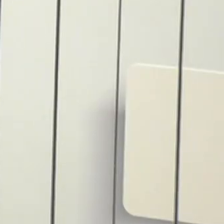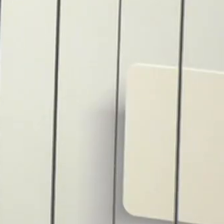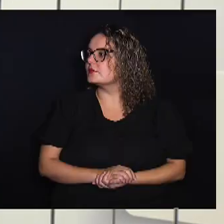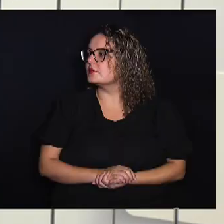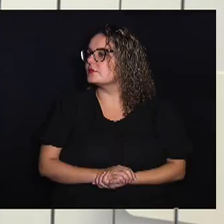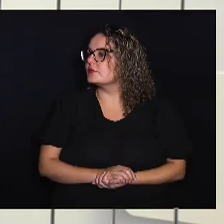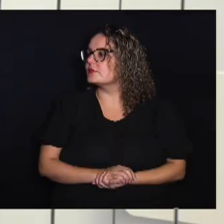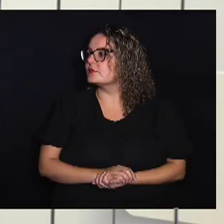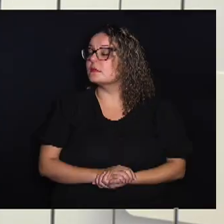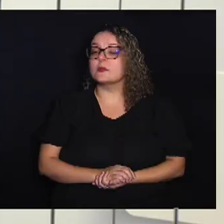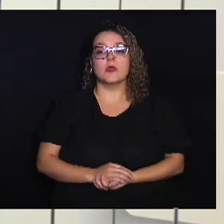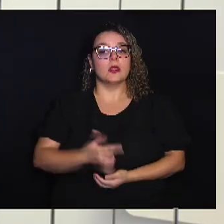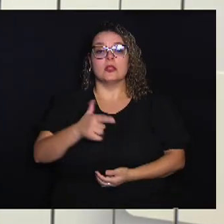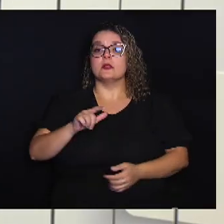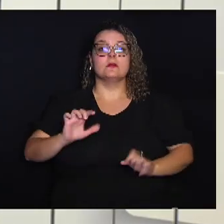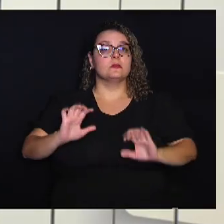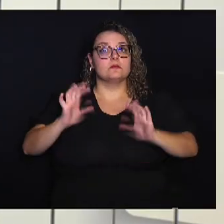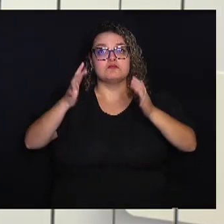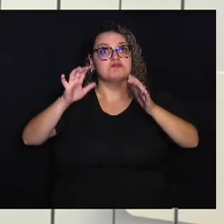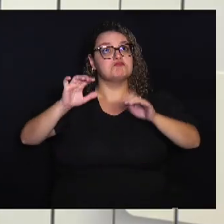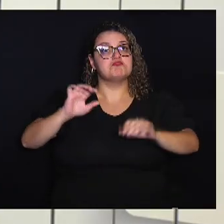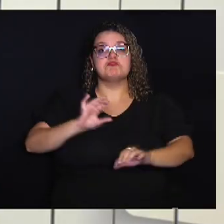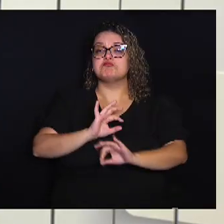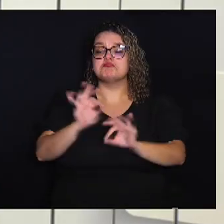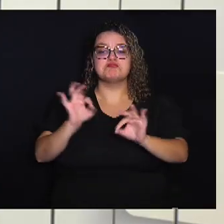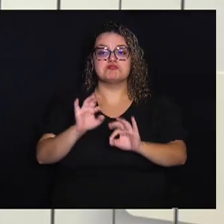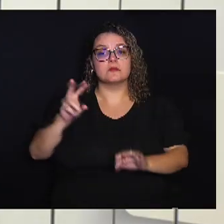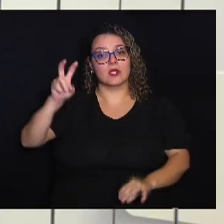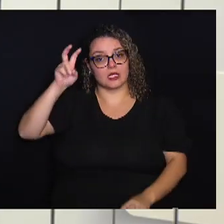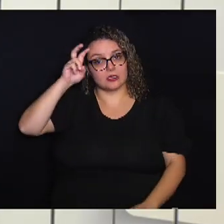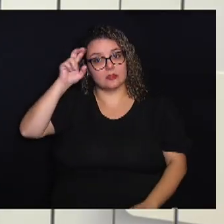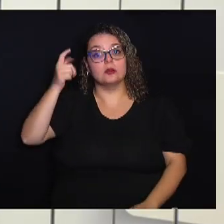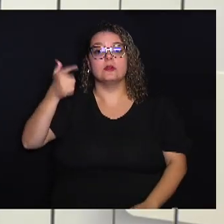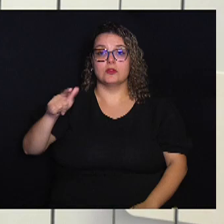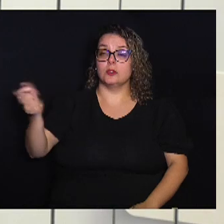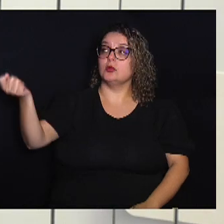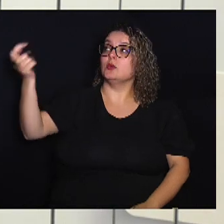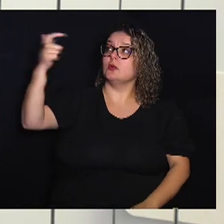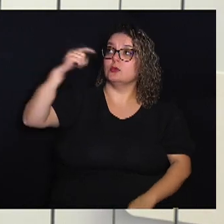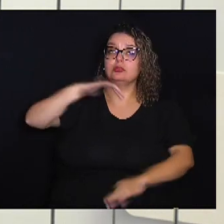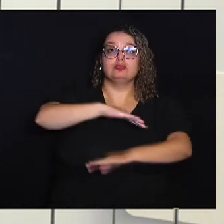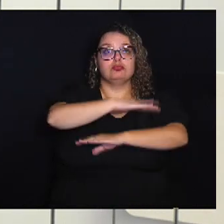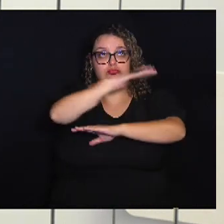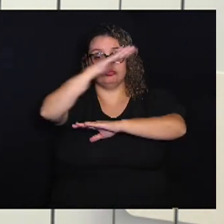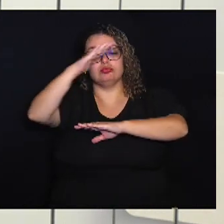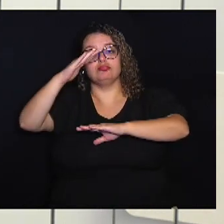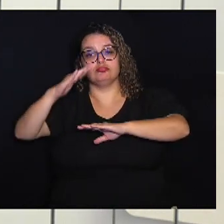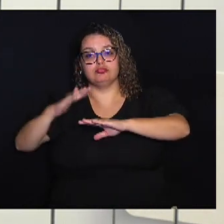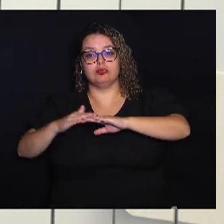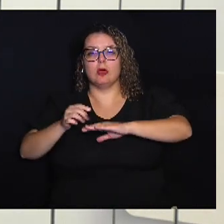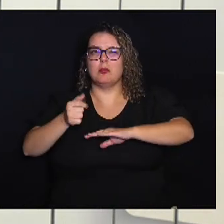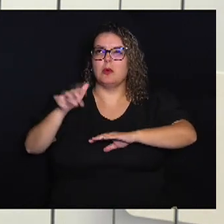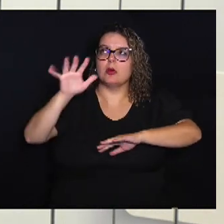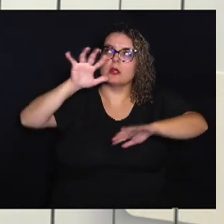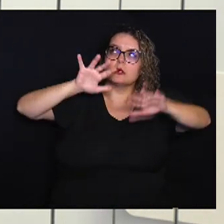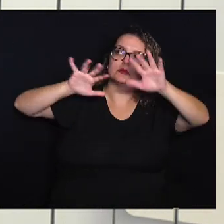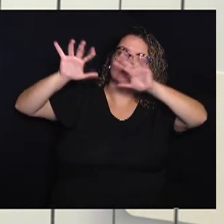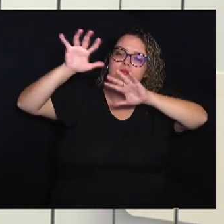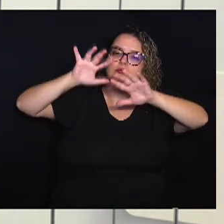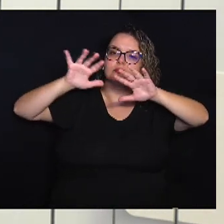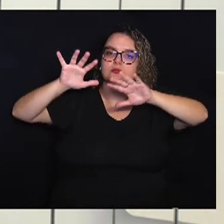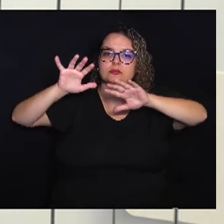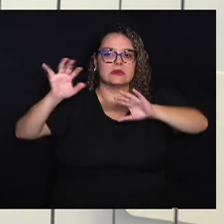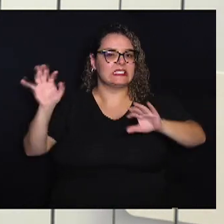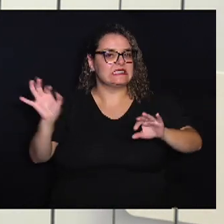Sem mudanças no tempo, então amanhã, quinta-feira, segue o sol aparecendo durante todo o dia, com pouca nebulosidade